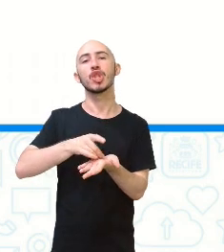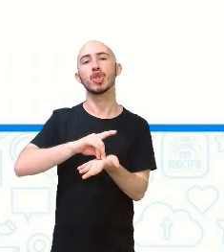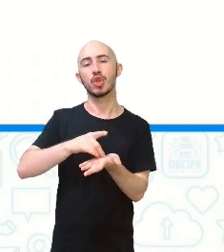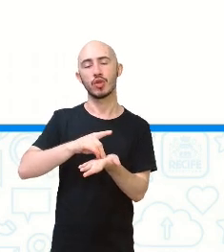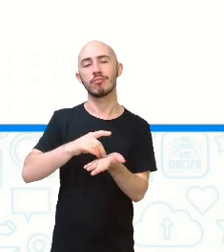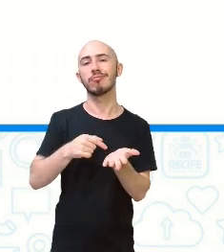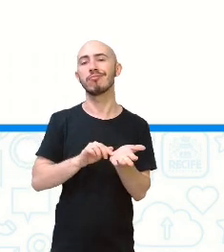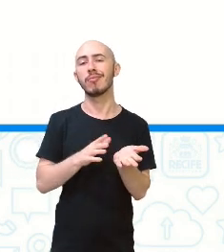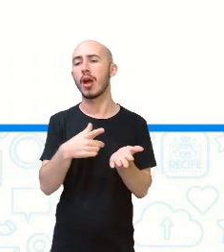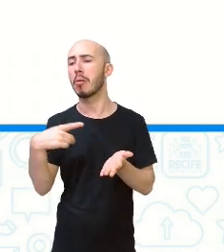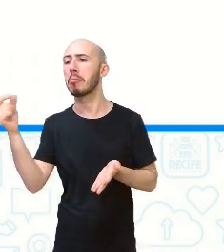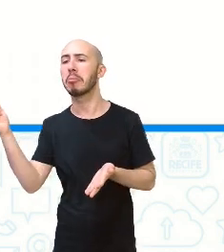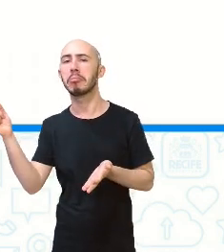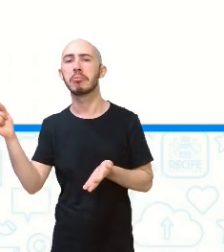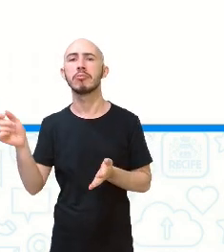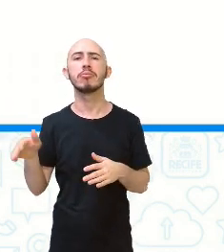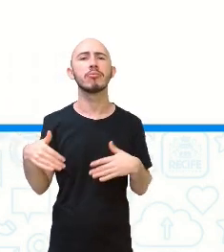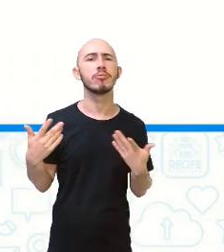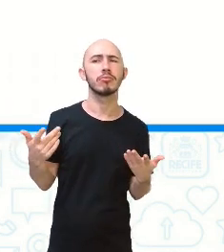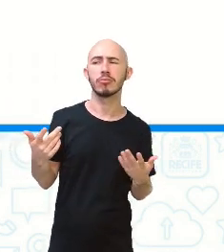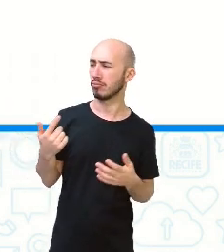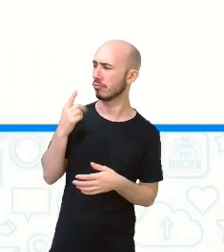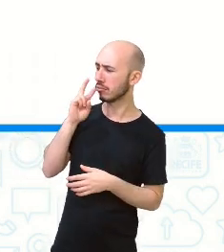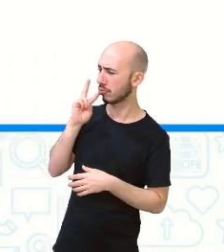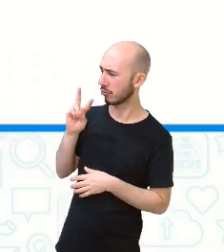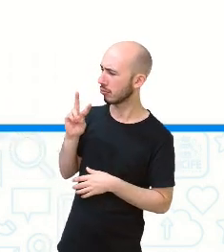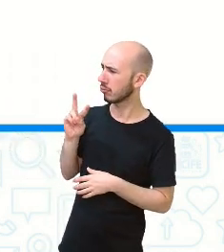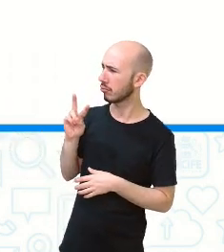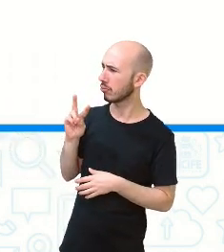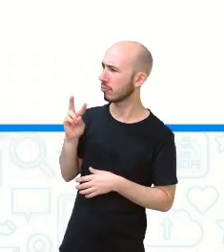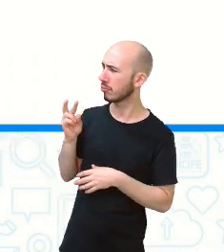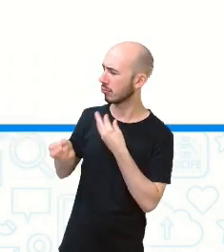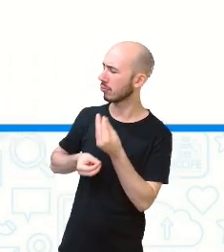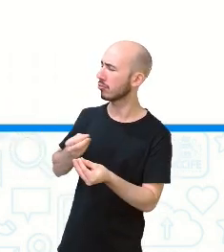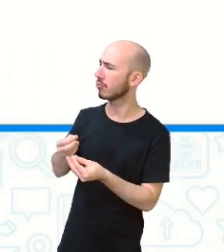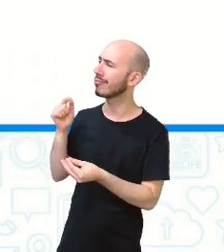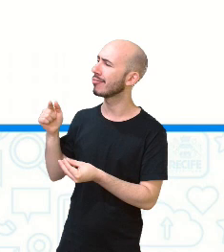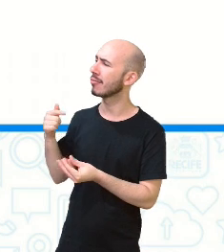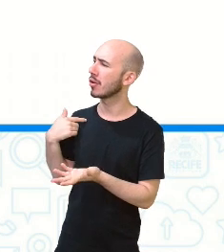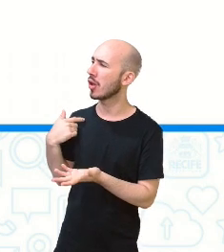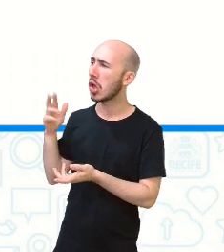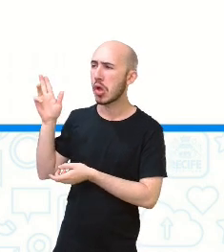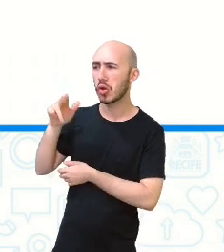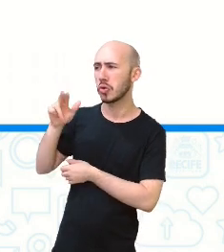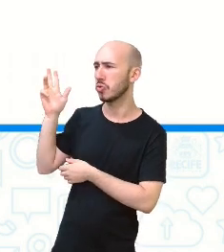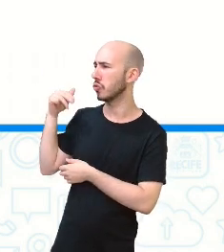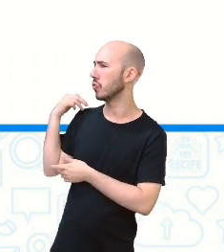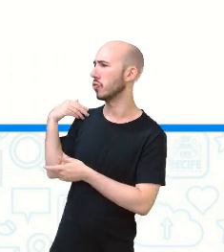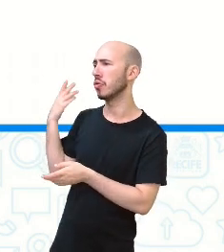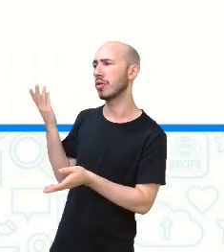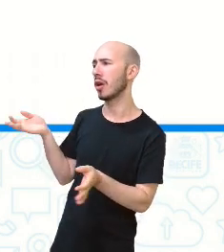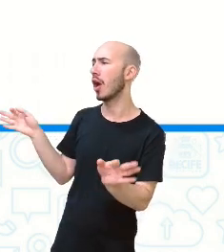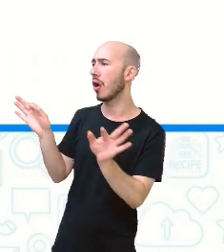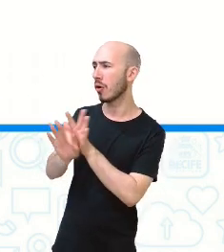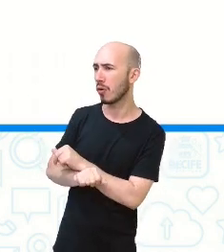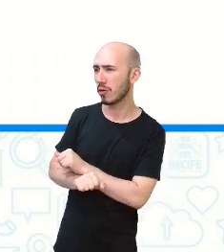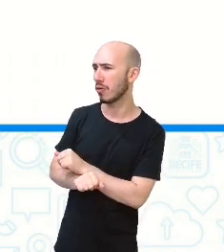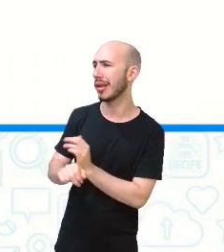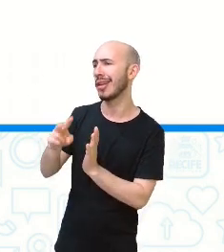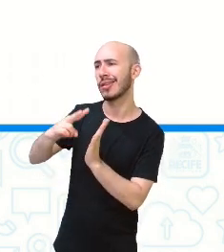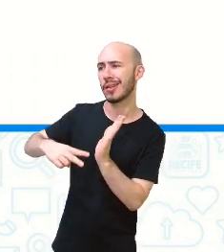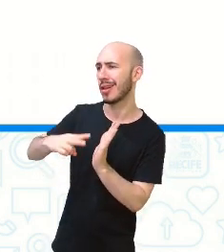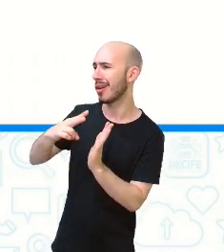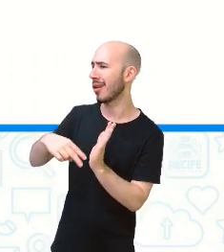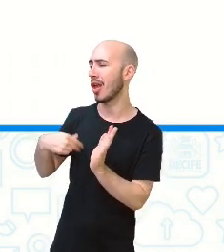saiu. Aí a Mafalda só observando, ela disse, desse jeito você nunca vai terminar de ler um livro tão grosso.